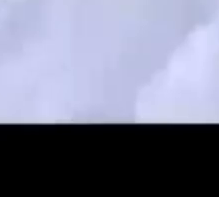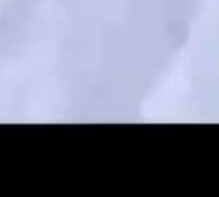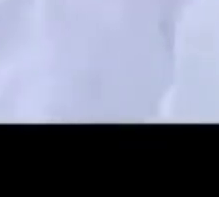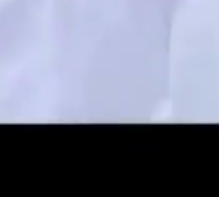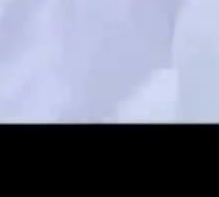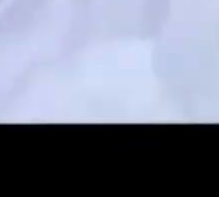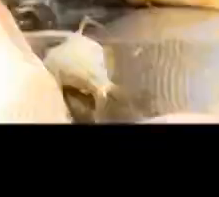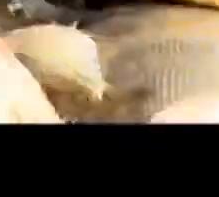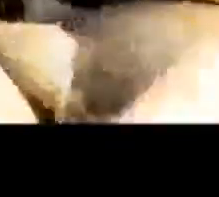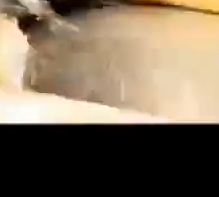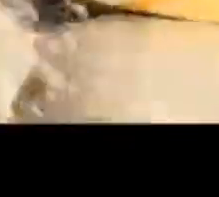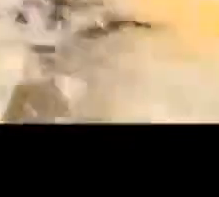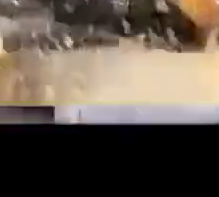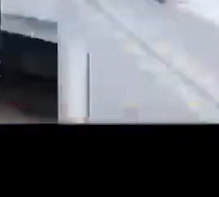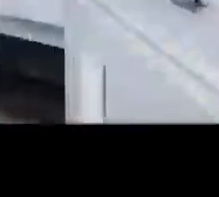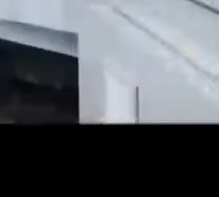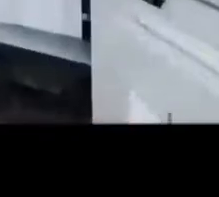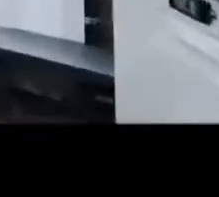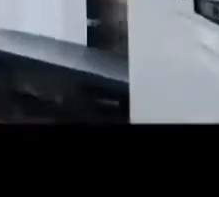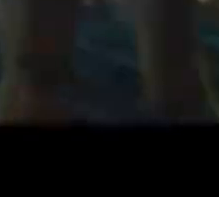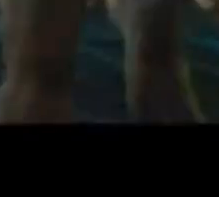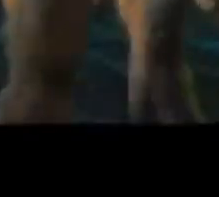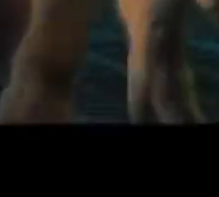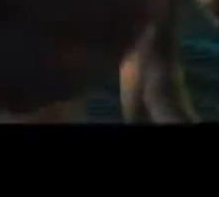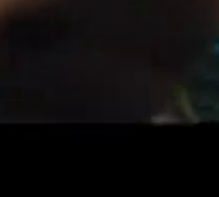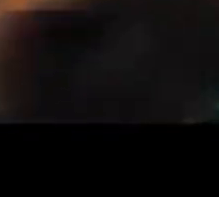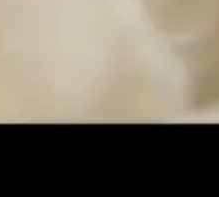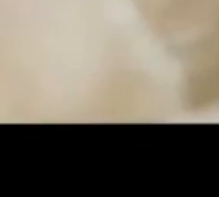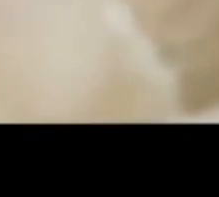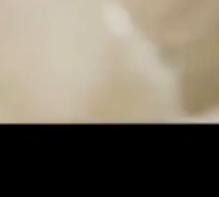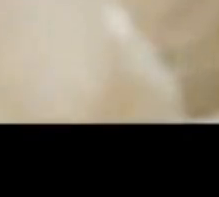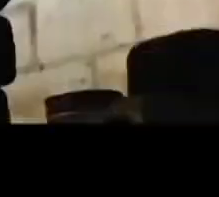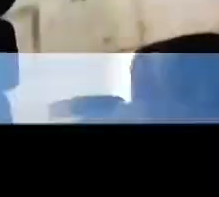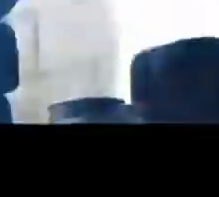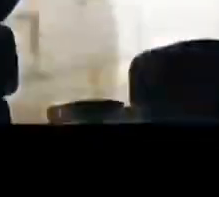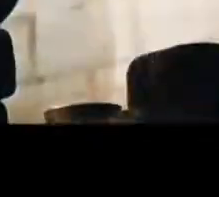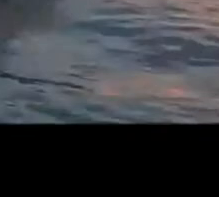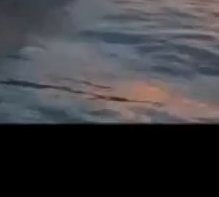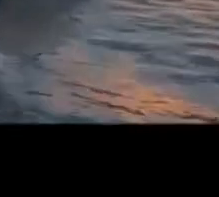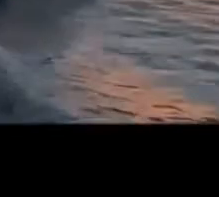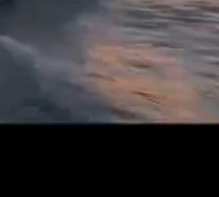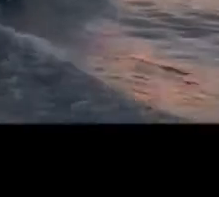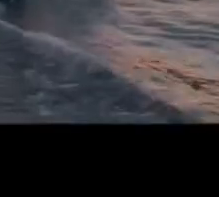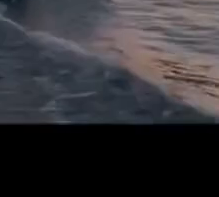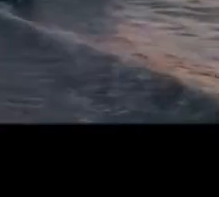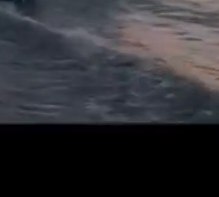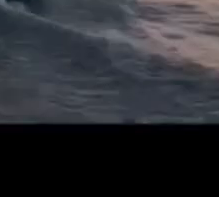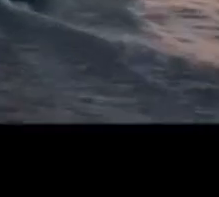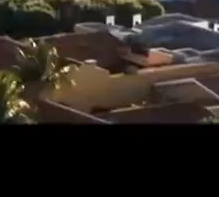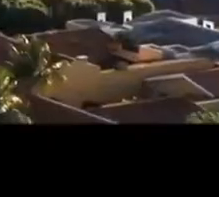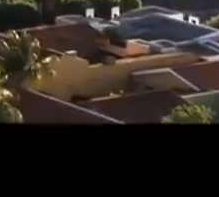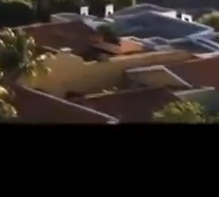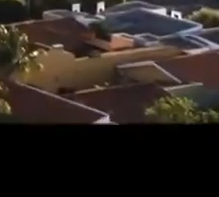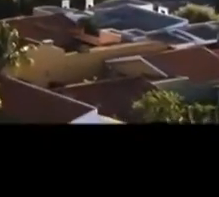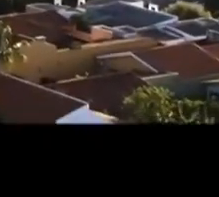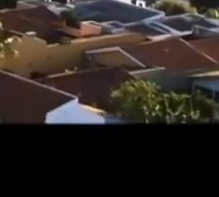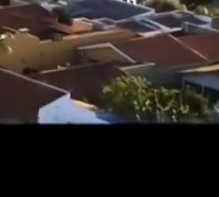Salve terra de amor, terra dura, que sonhar a